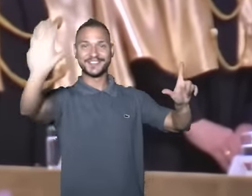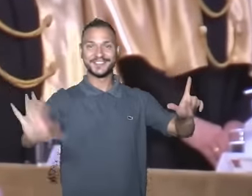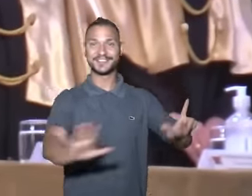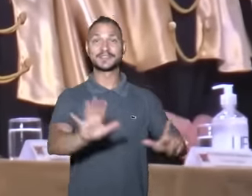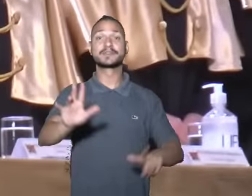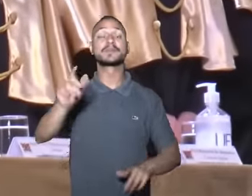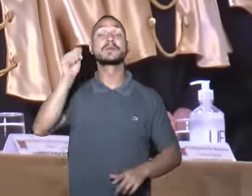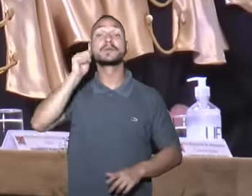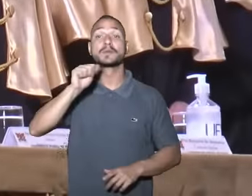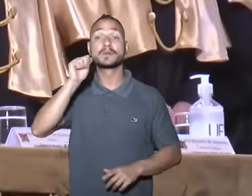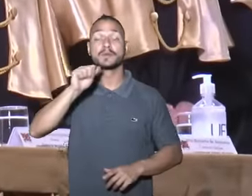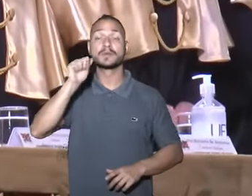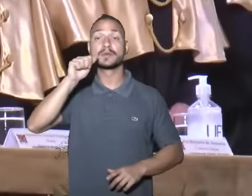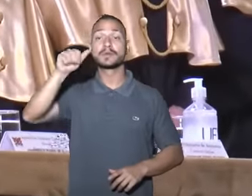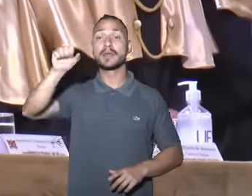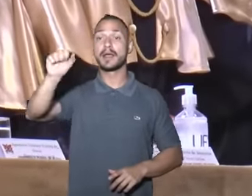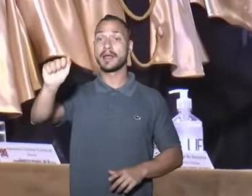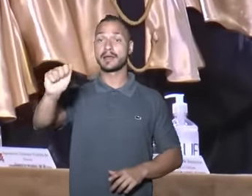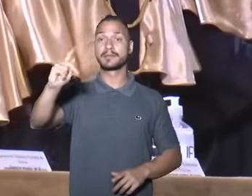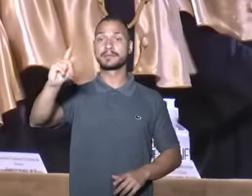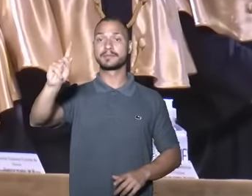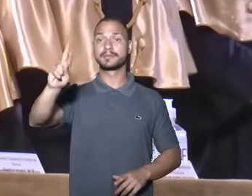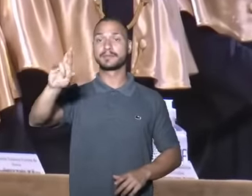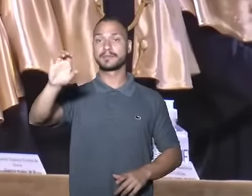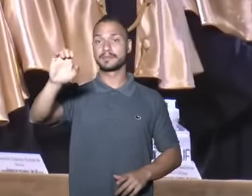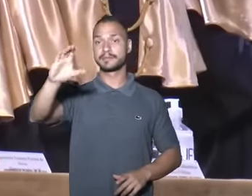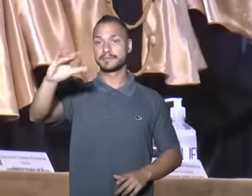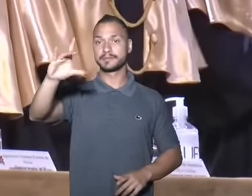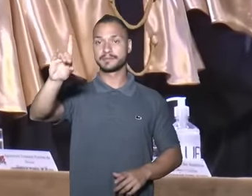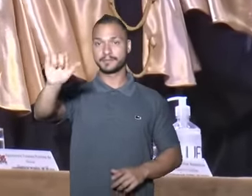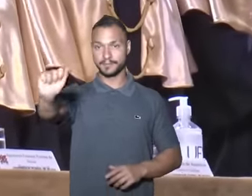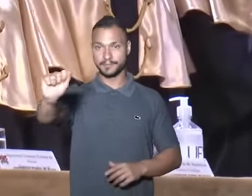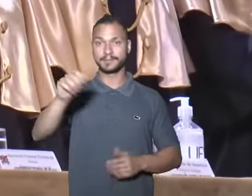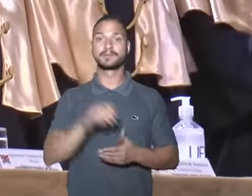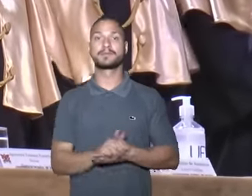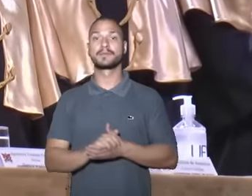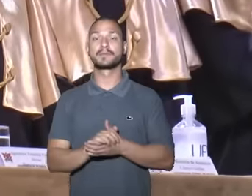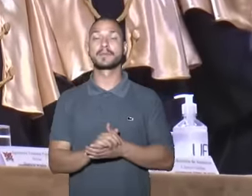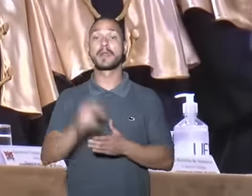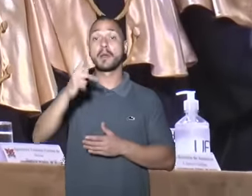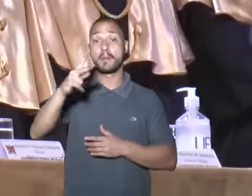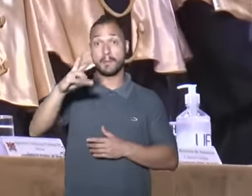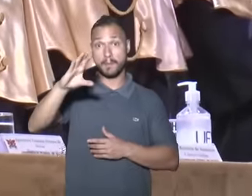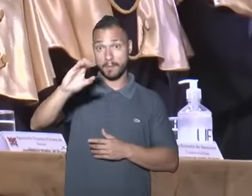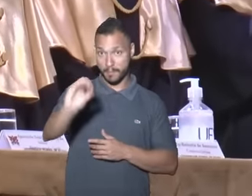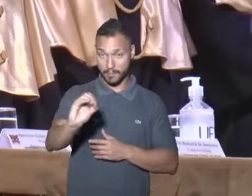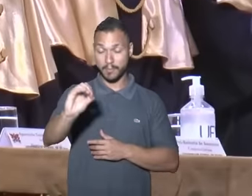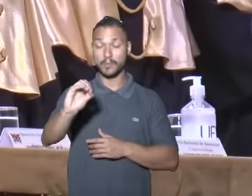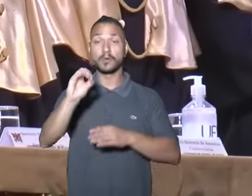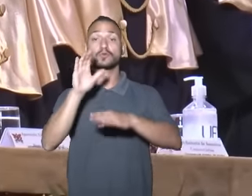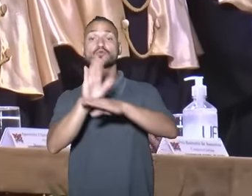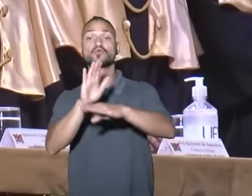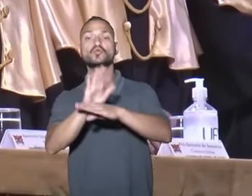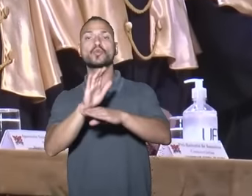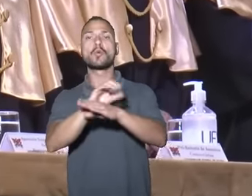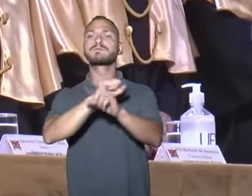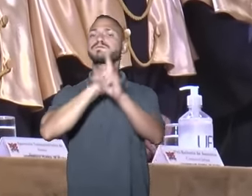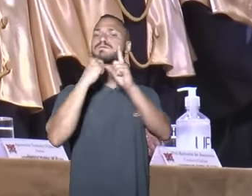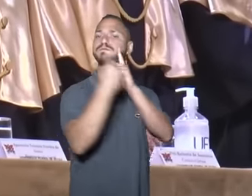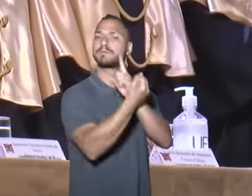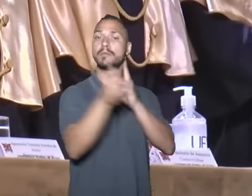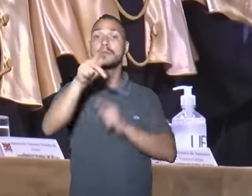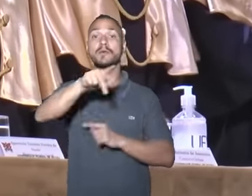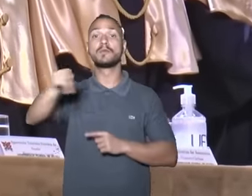senhora Aparecida Teixeira Pereira de Souza, a pró-reitora de Assuntos Comunitários,